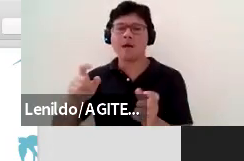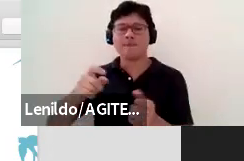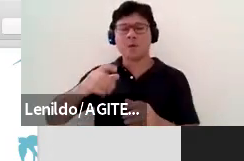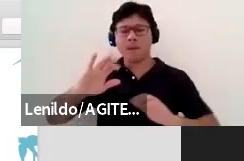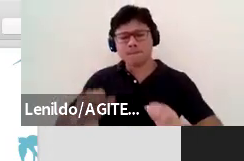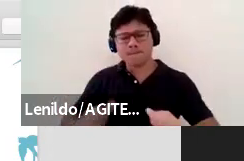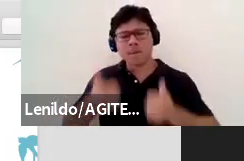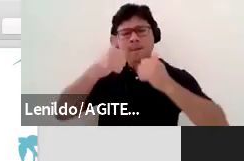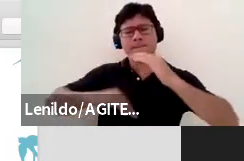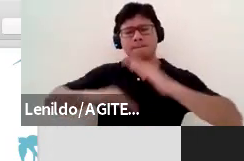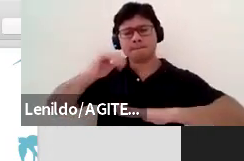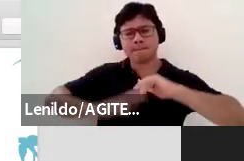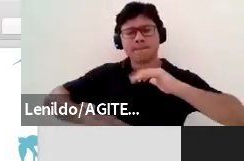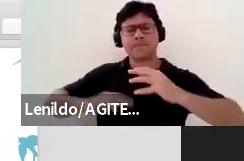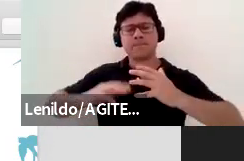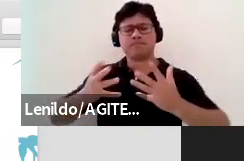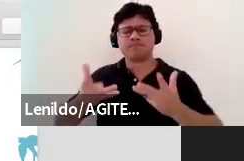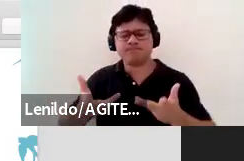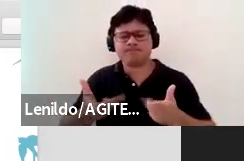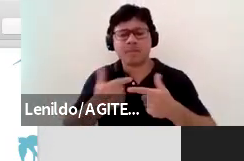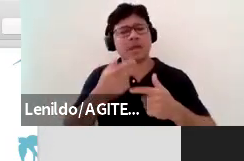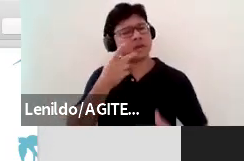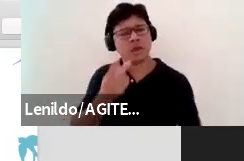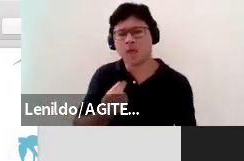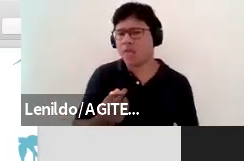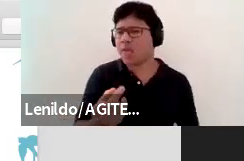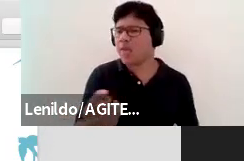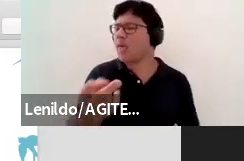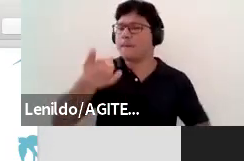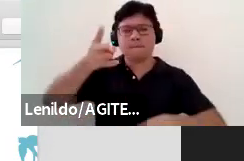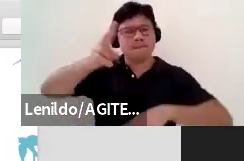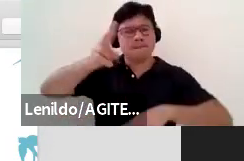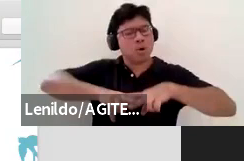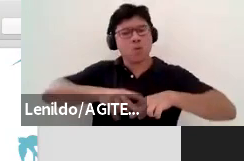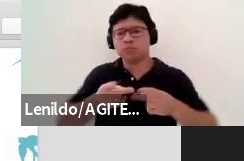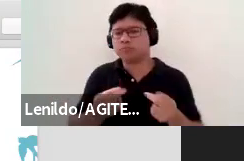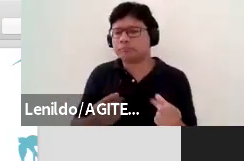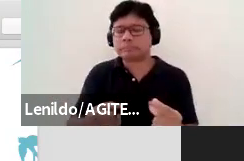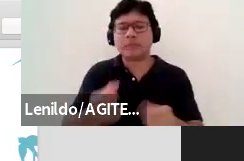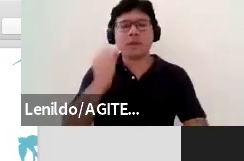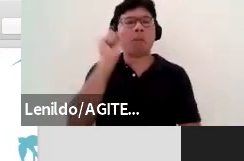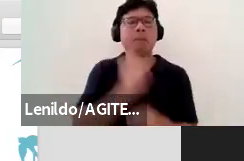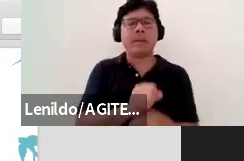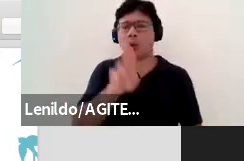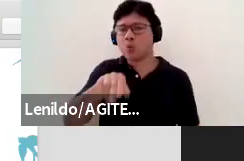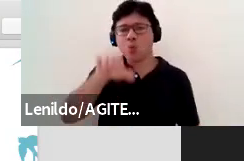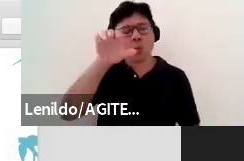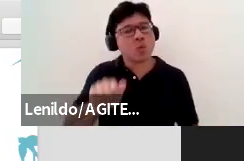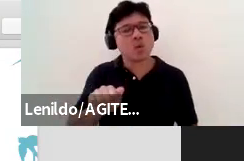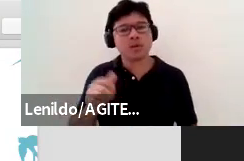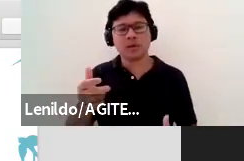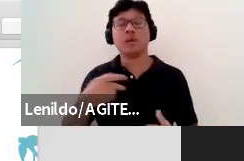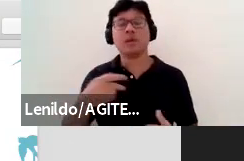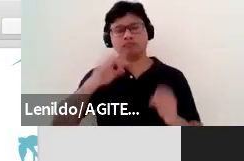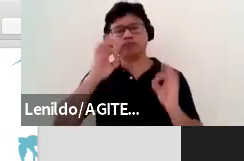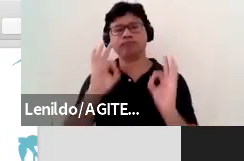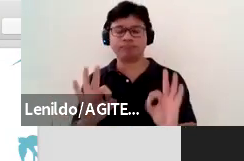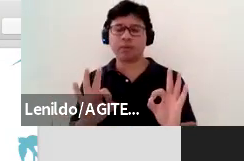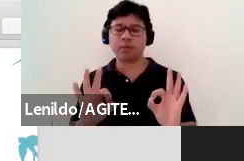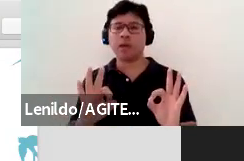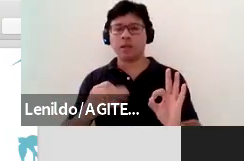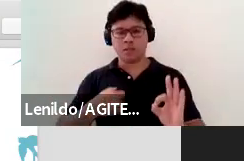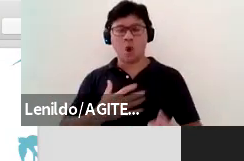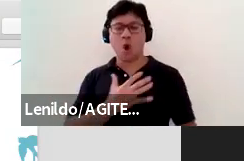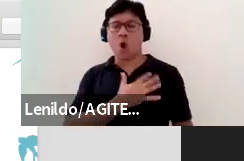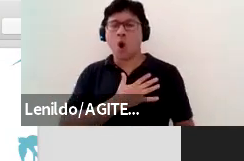mais os nossos conhecimentos, e isso é eterno e infinito, a gente não quer parar nunca, né? Então, a gente realmente a gente está fazendo o que a gente